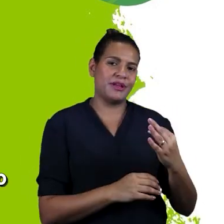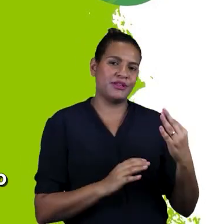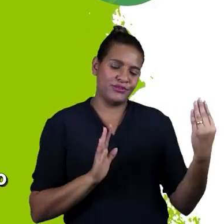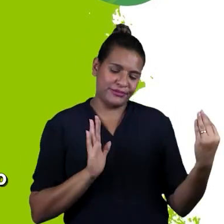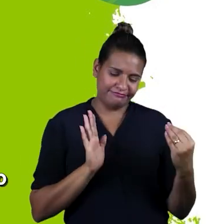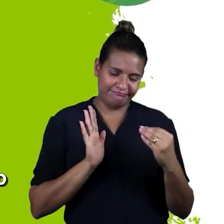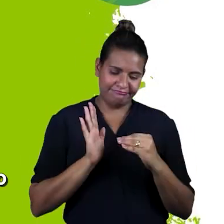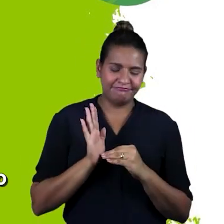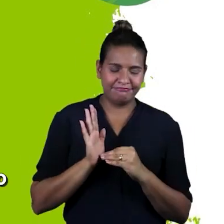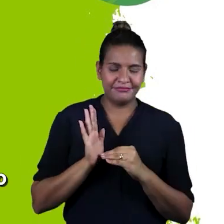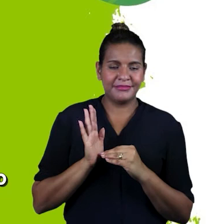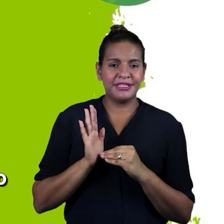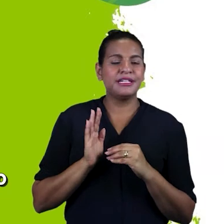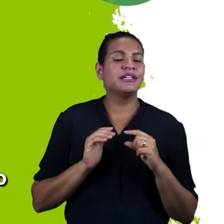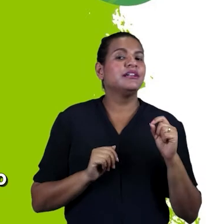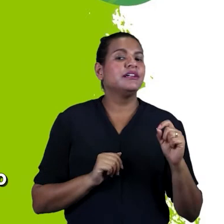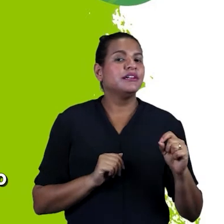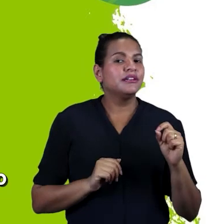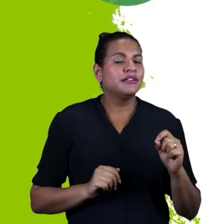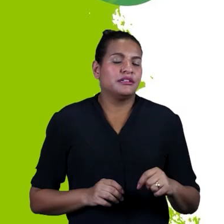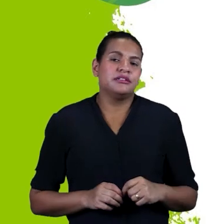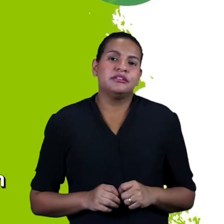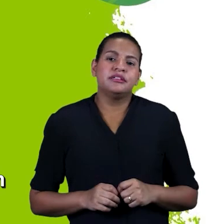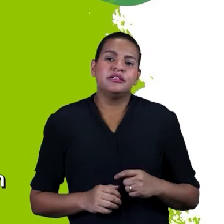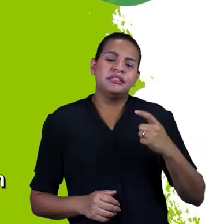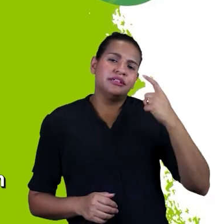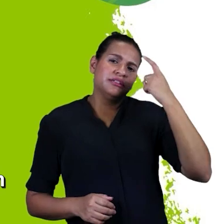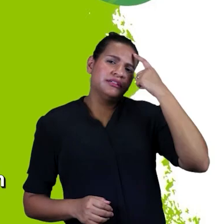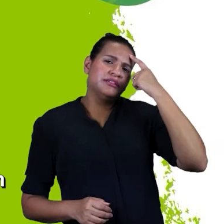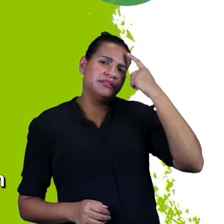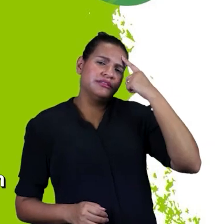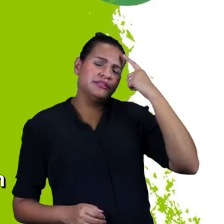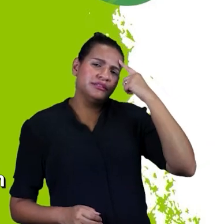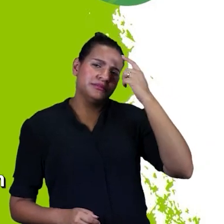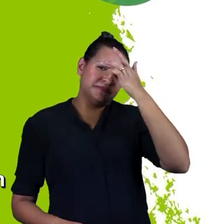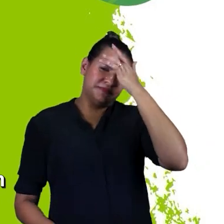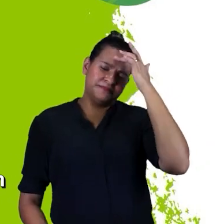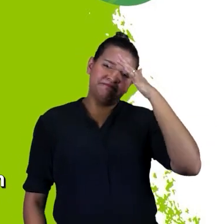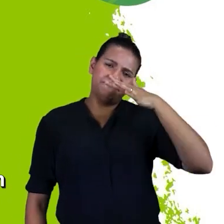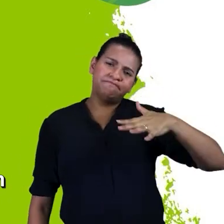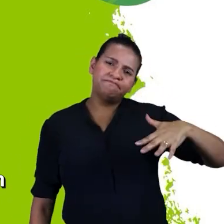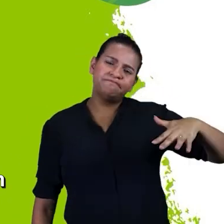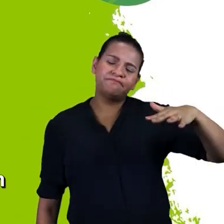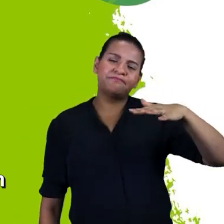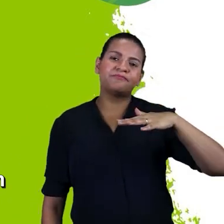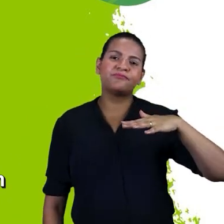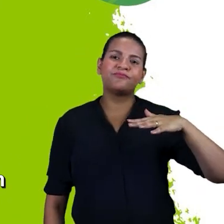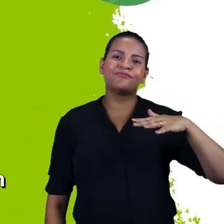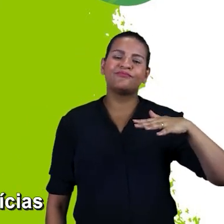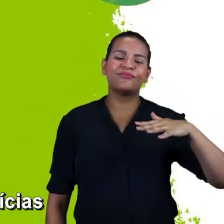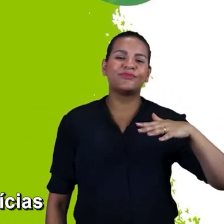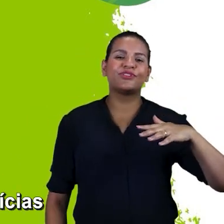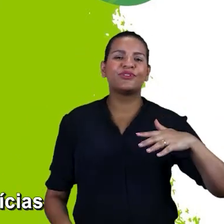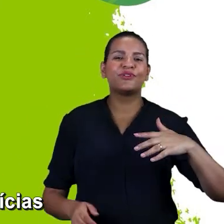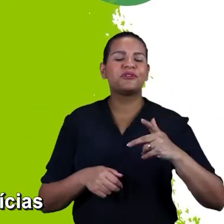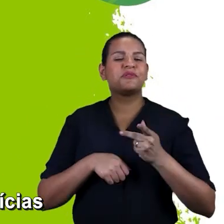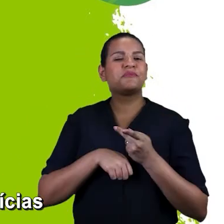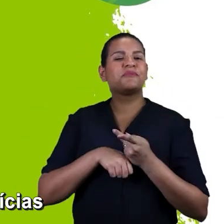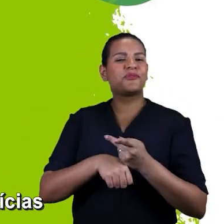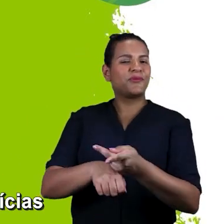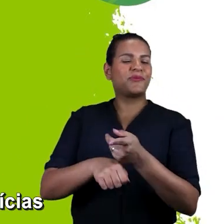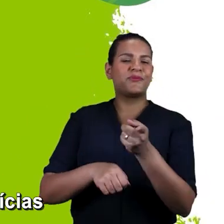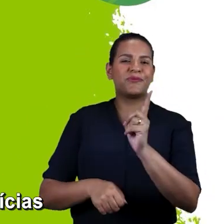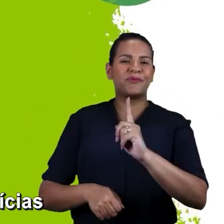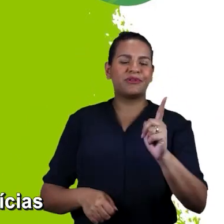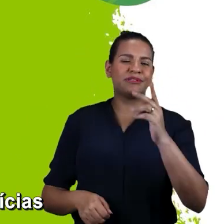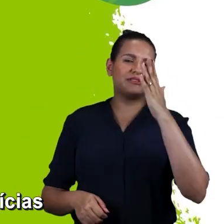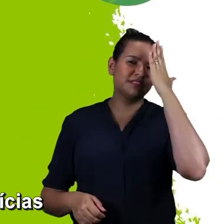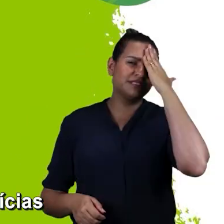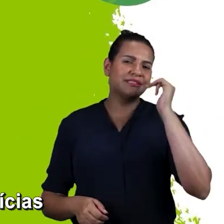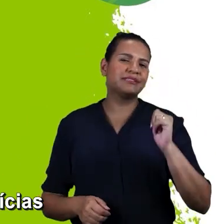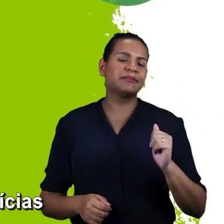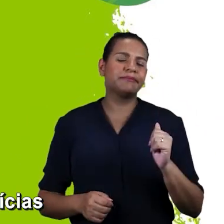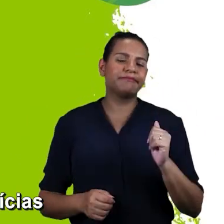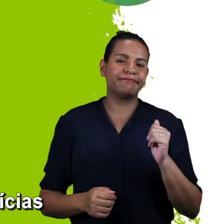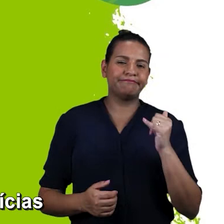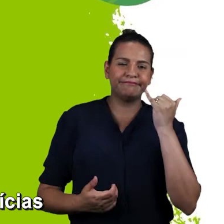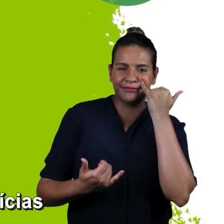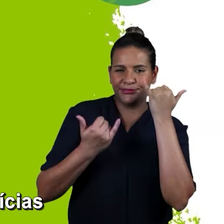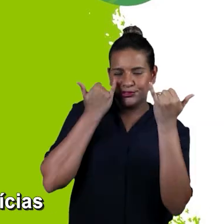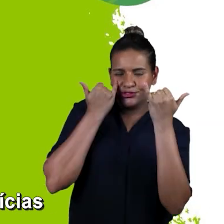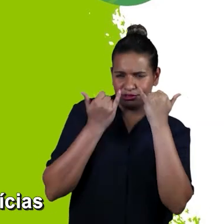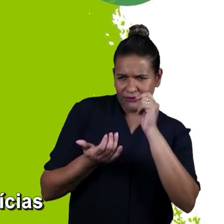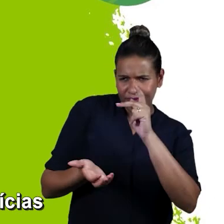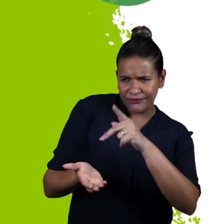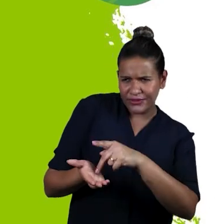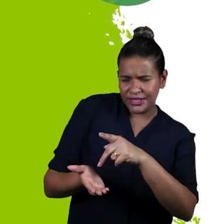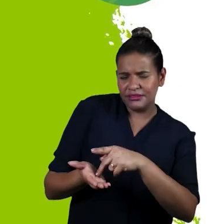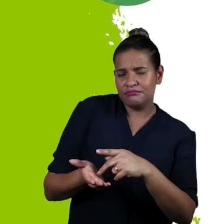um comentário aqui no YouTube. Konoha enviou uma mensagem falando que pensa que boa parte das pessoas não buscam saber a